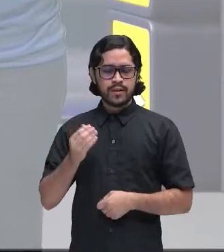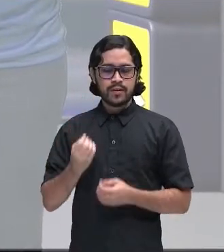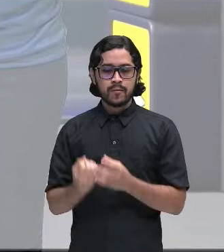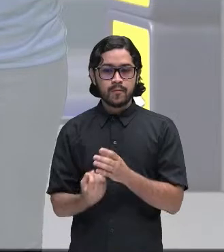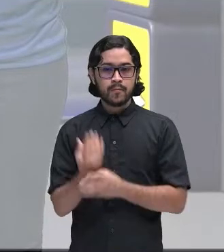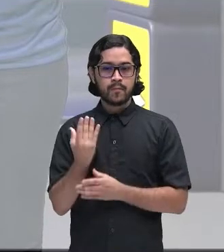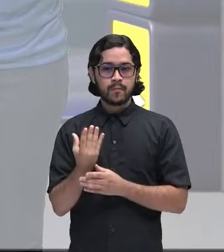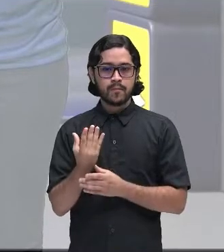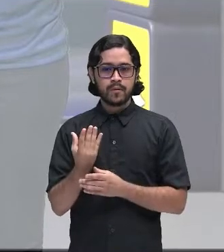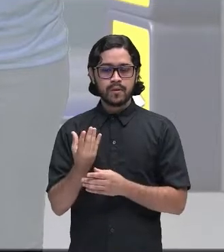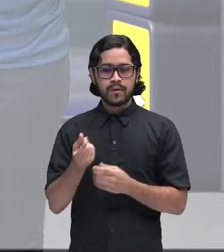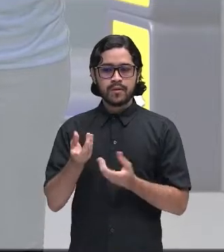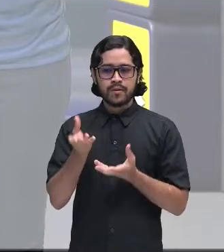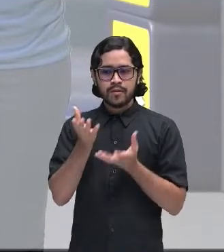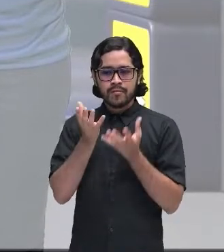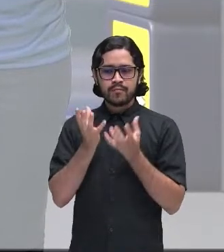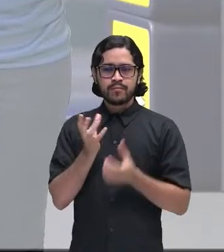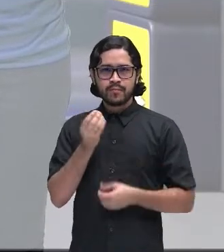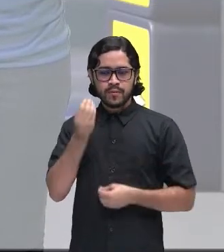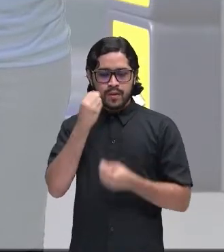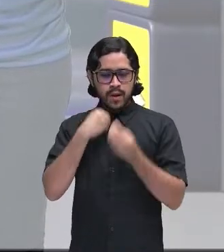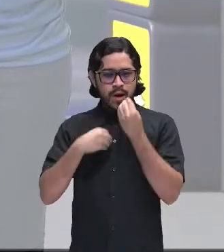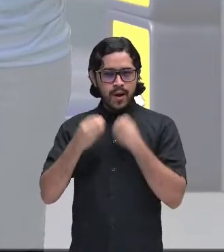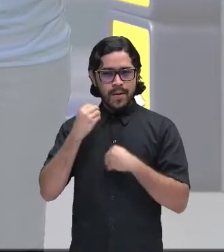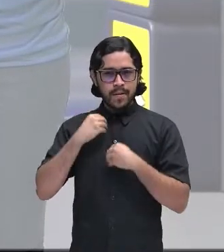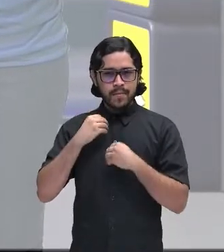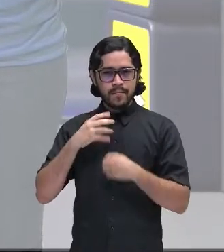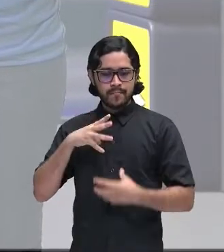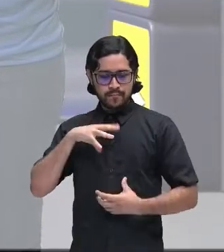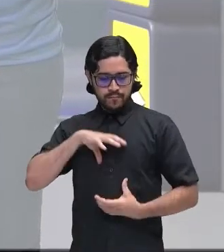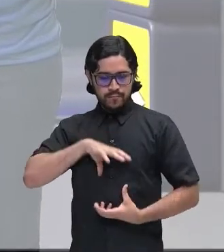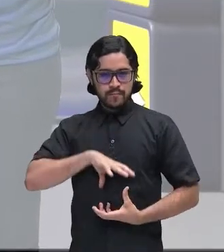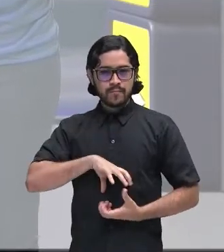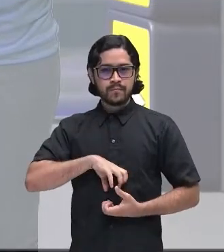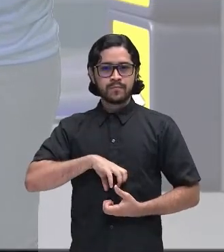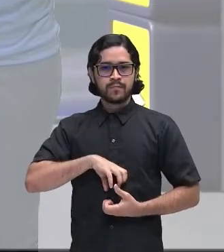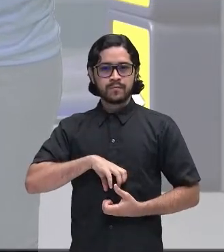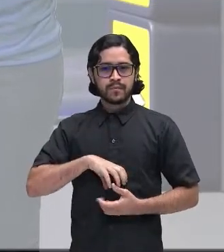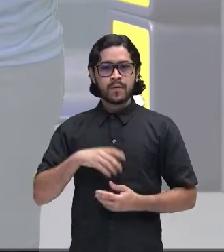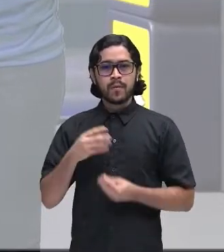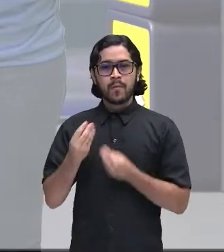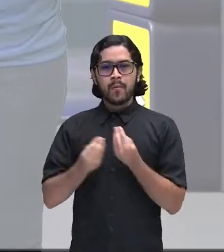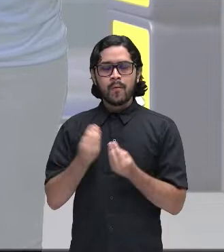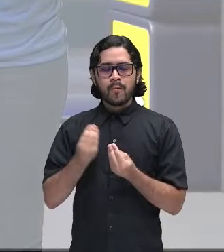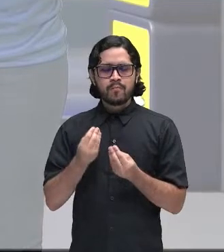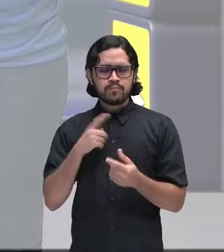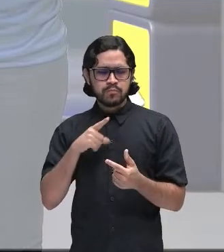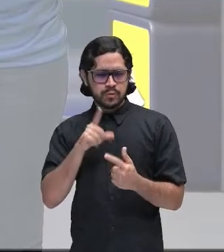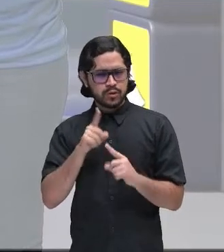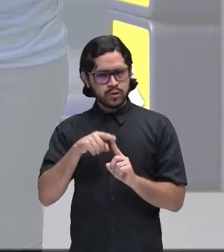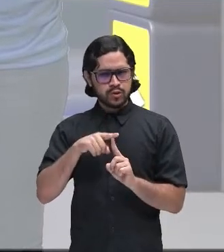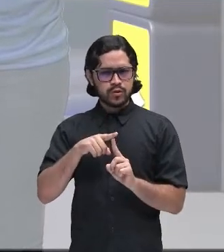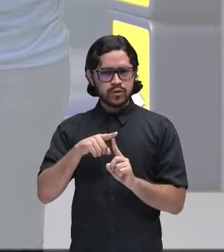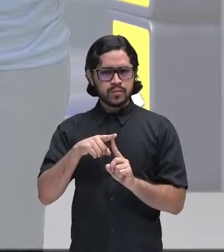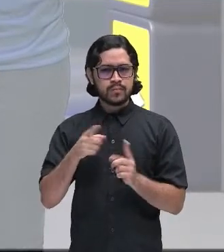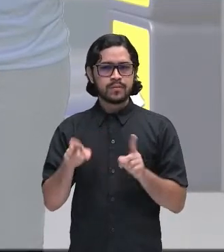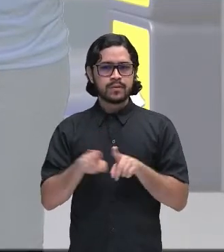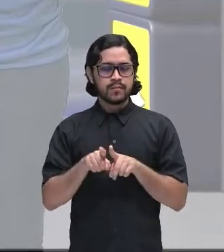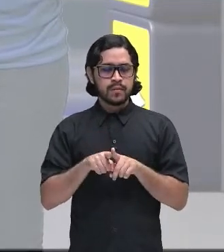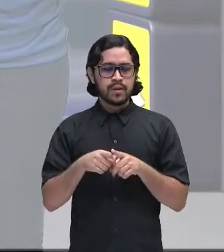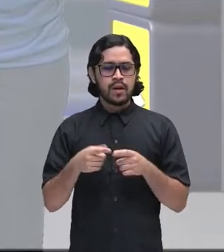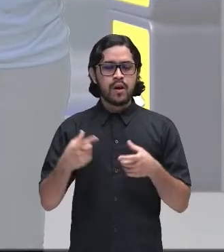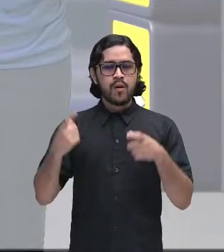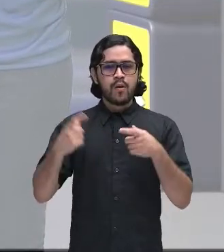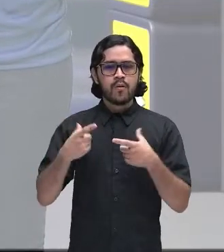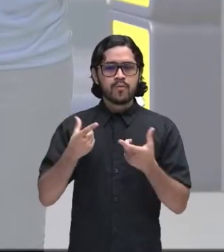da digestão, né? De o que é a digestão, quais são os tipos de digestão, onde se inicia e quais